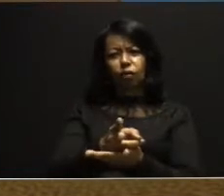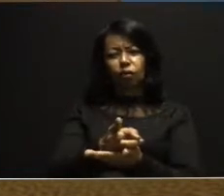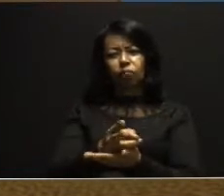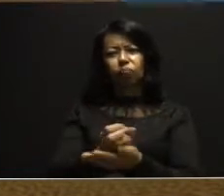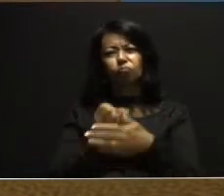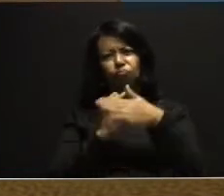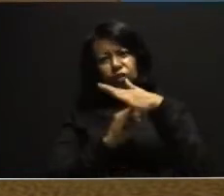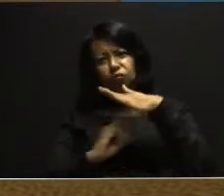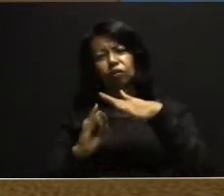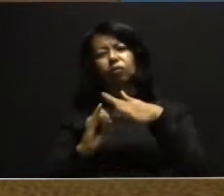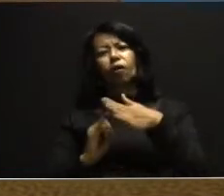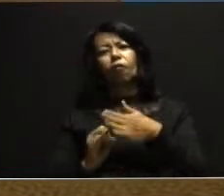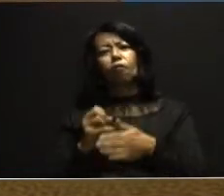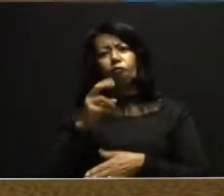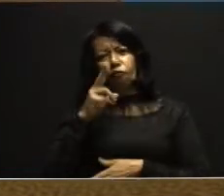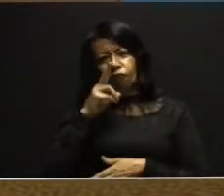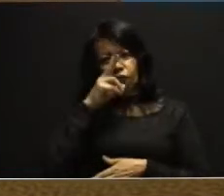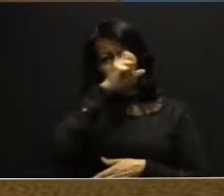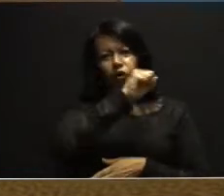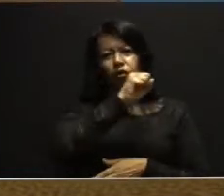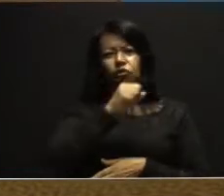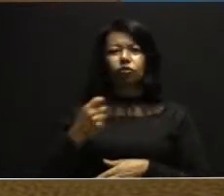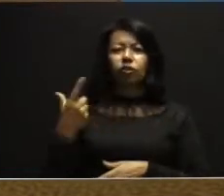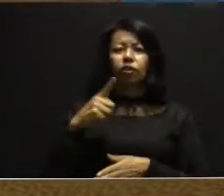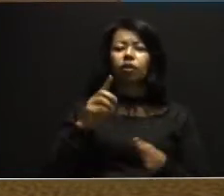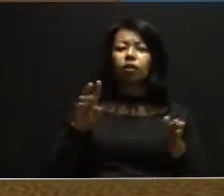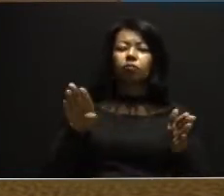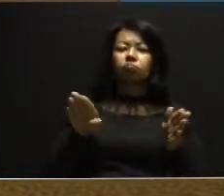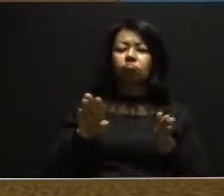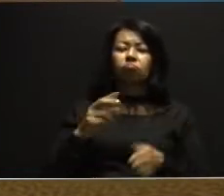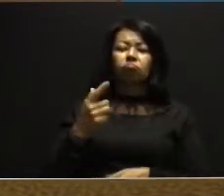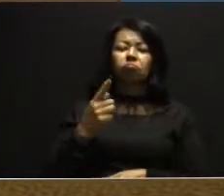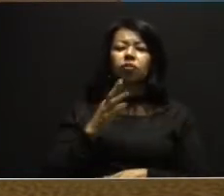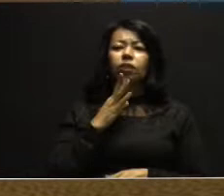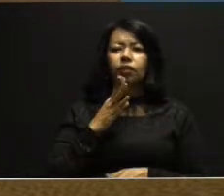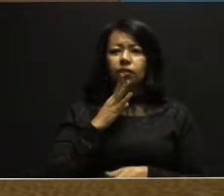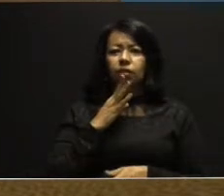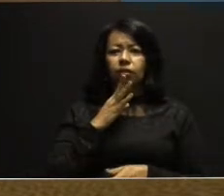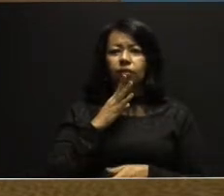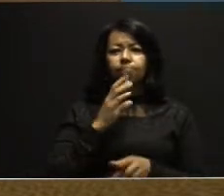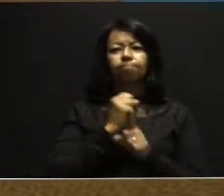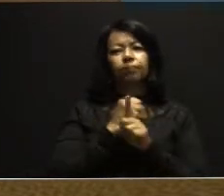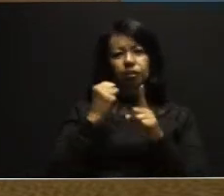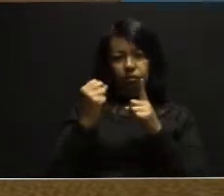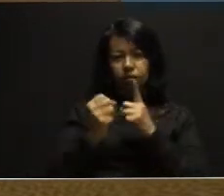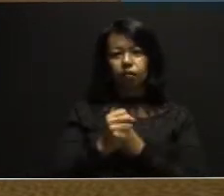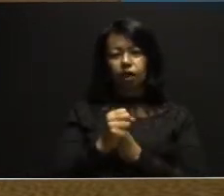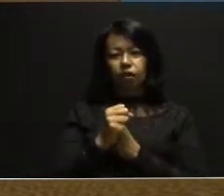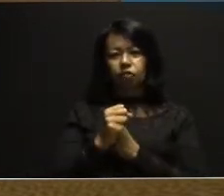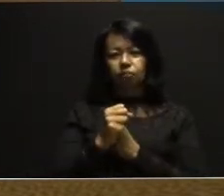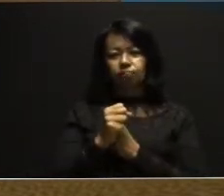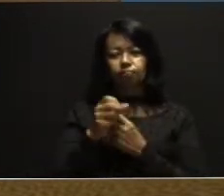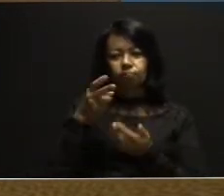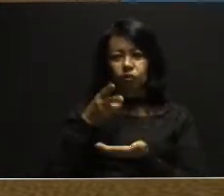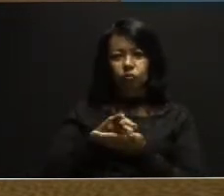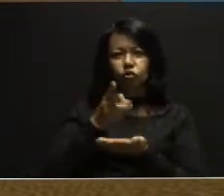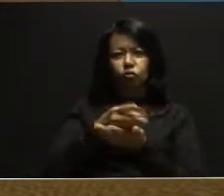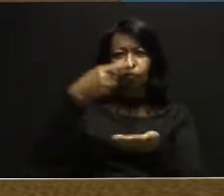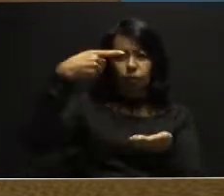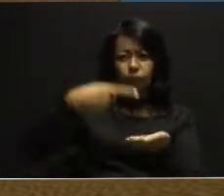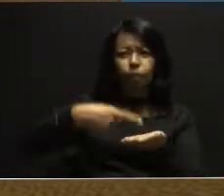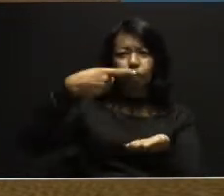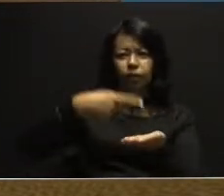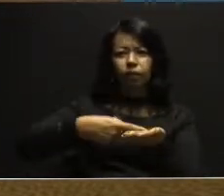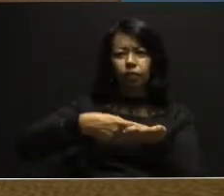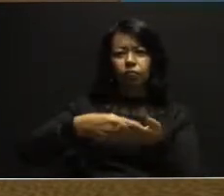instituição sólida e reconhecida em nossa sociedade? Ela continua cumprindo a sua missão